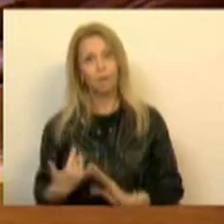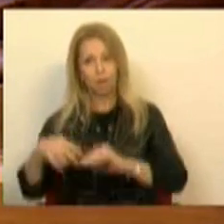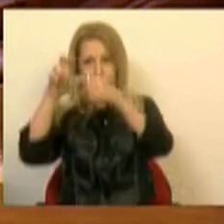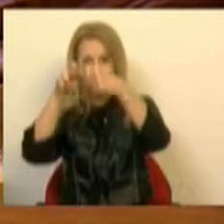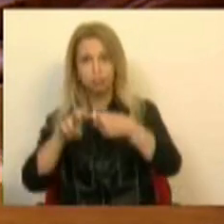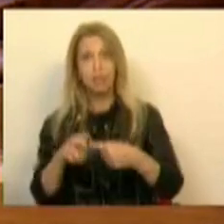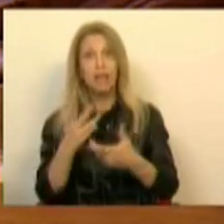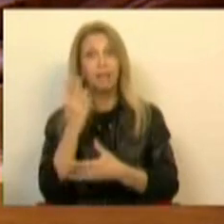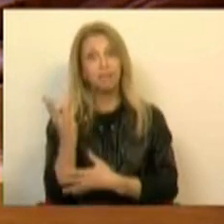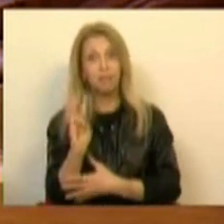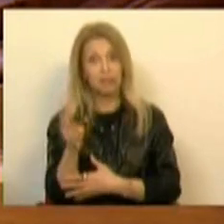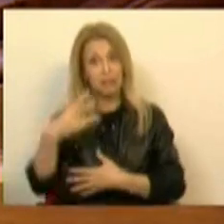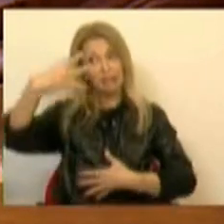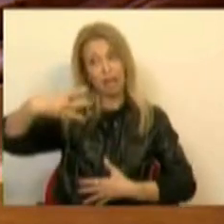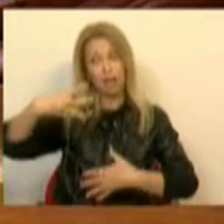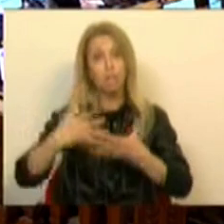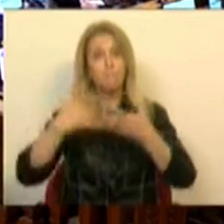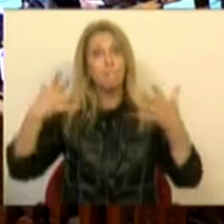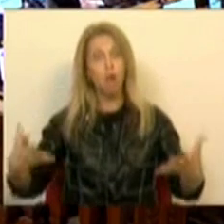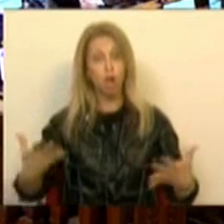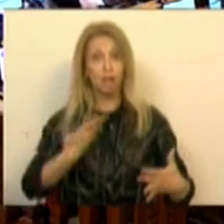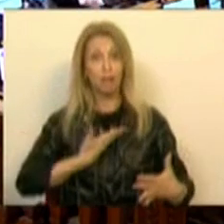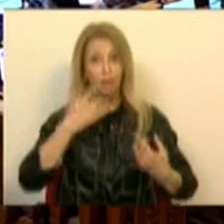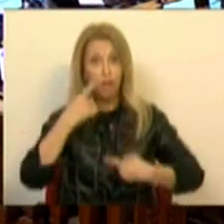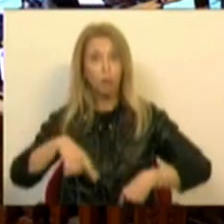maiores dívidas públicas da União Europeia.